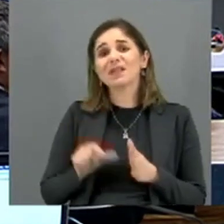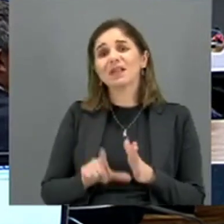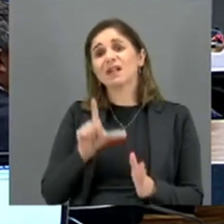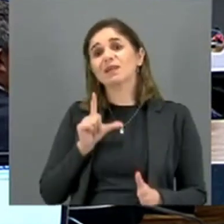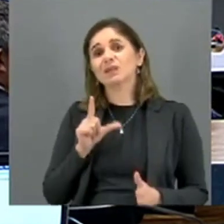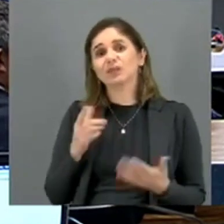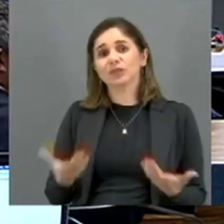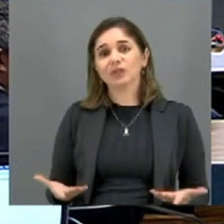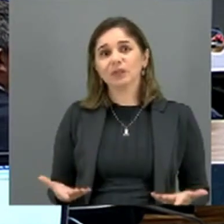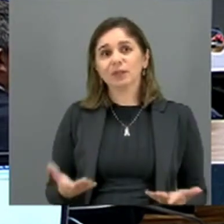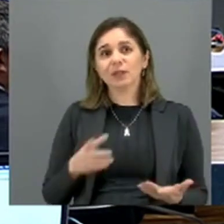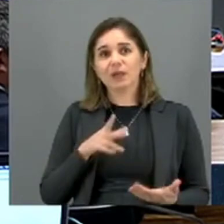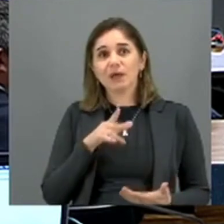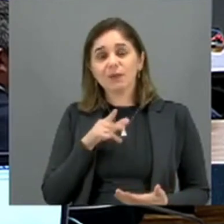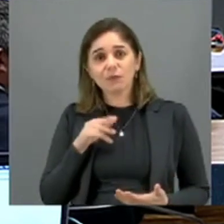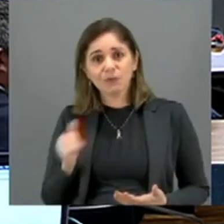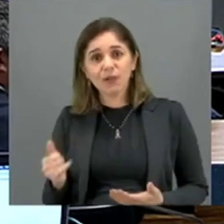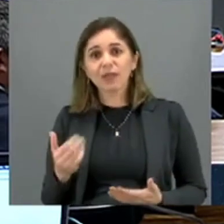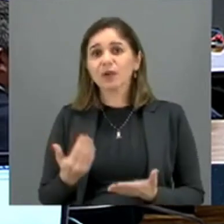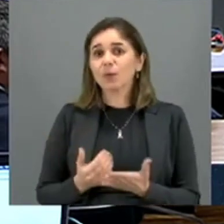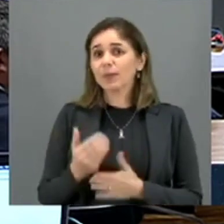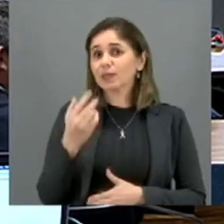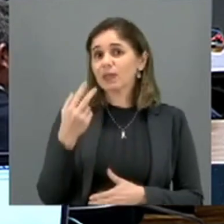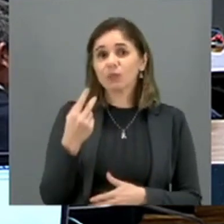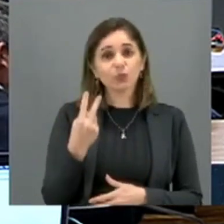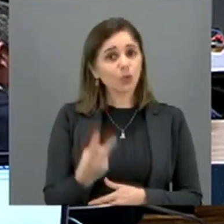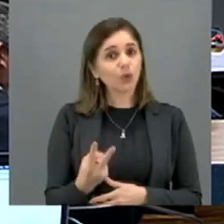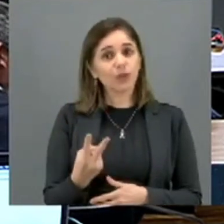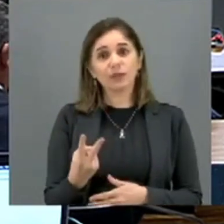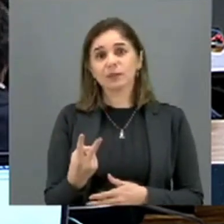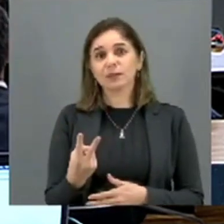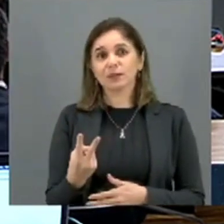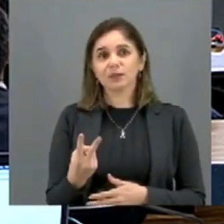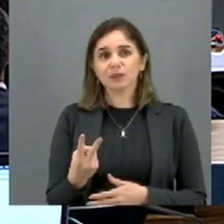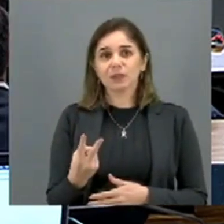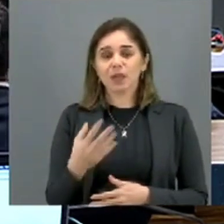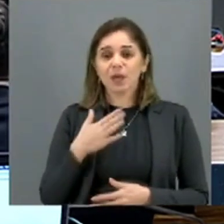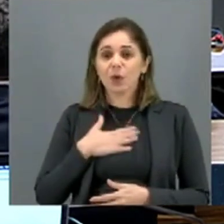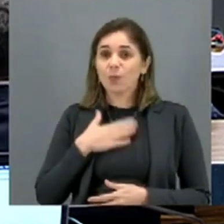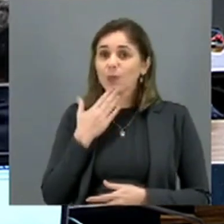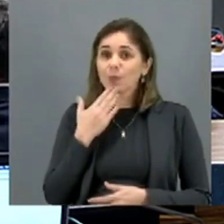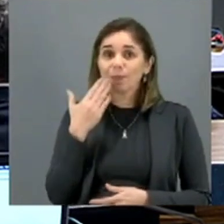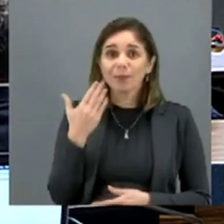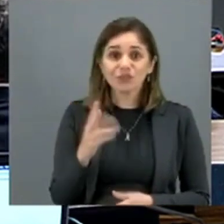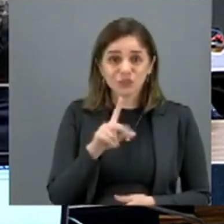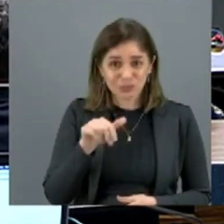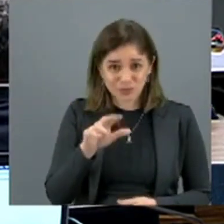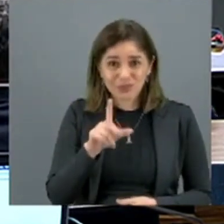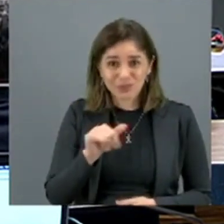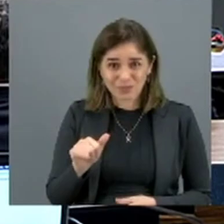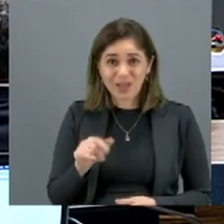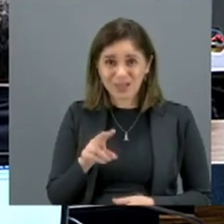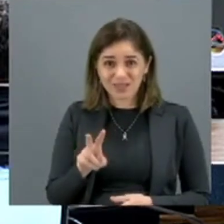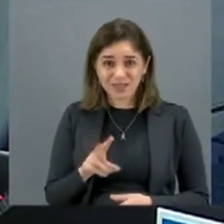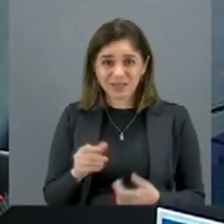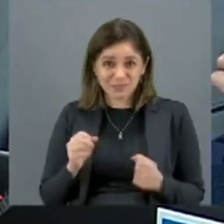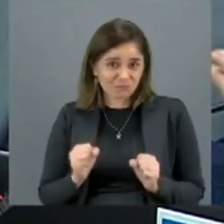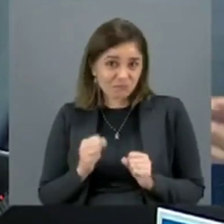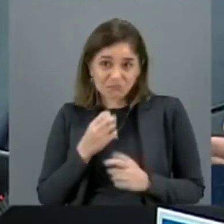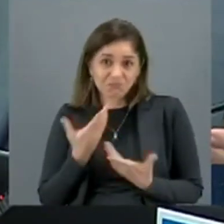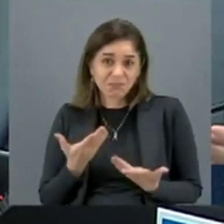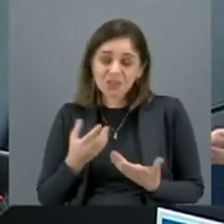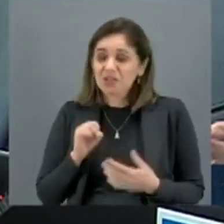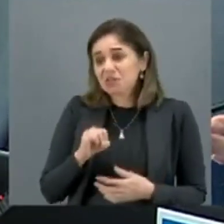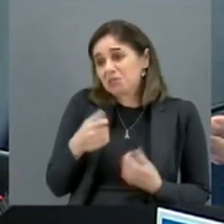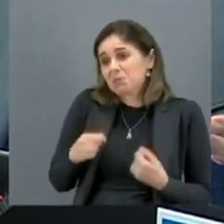posso. vai começar o item 2 agora até chegar o Se 5, chegar no 6, o 7. 7, meu pedido de vista vai valer? É isso que eu queria saber, presidente. Então vou ficar, se tiver